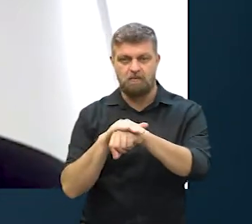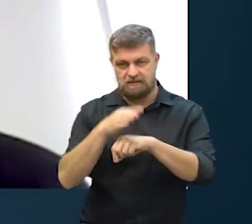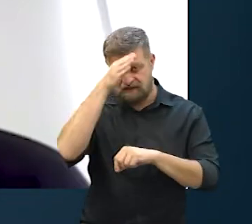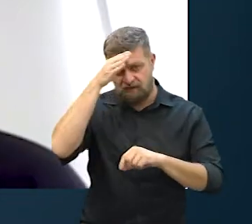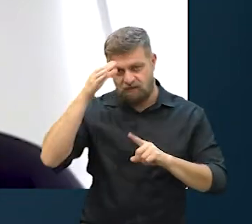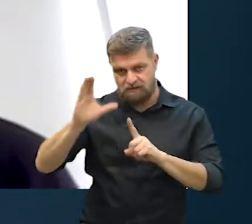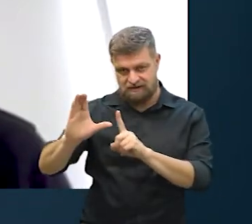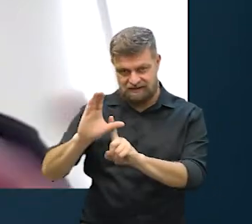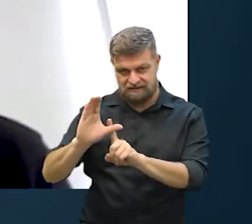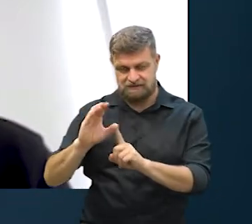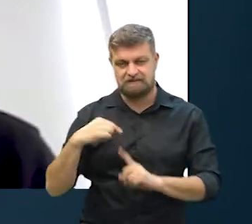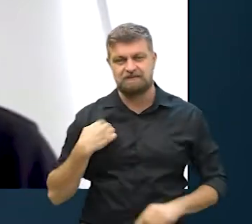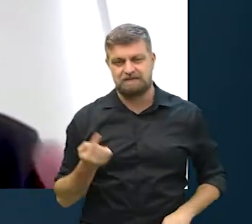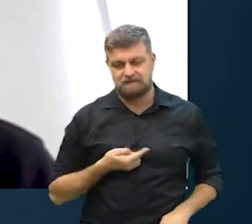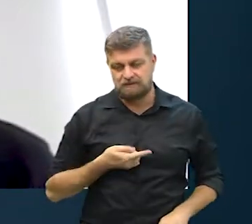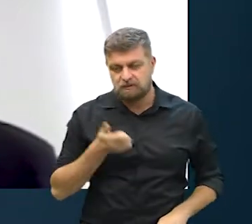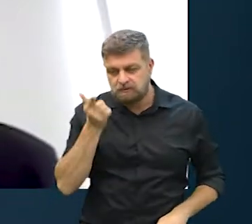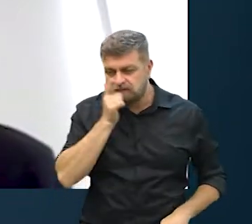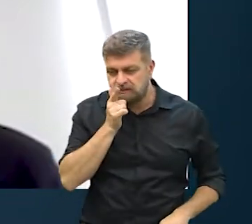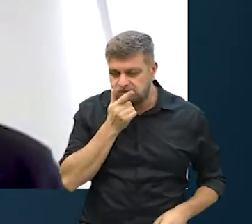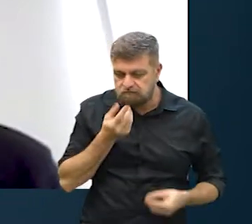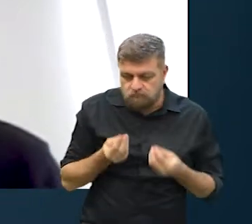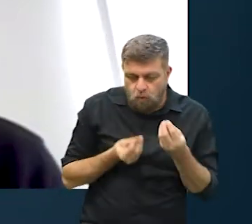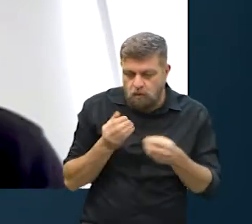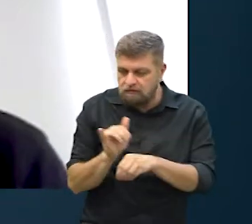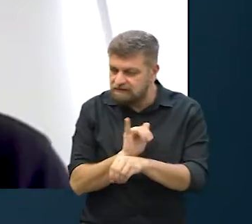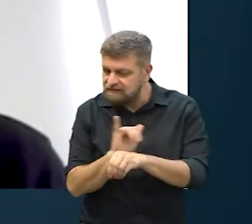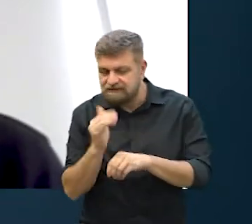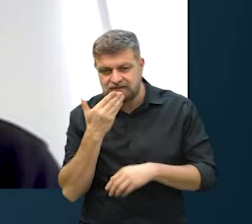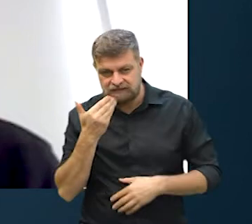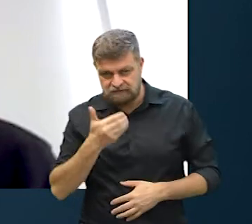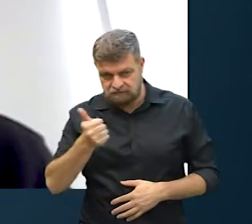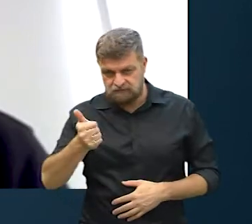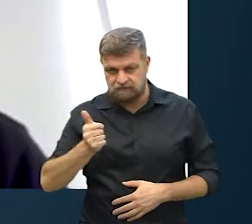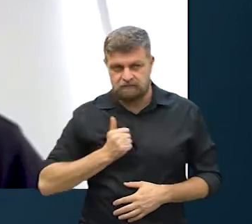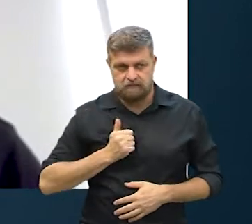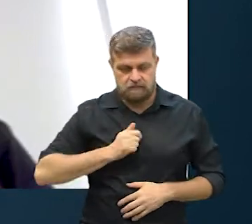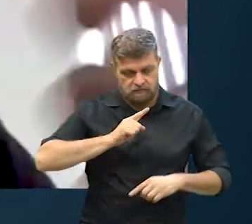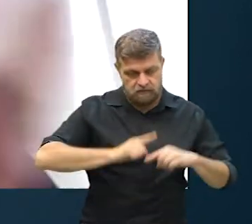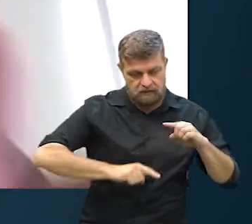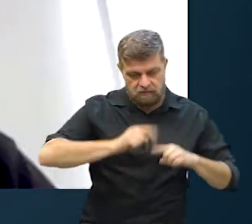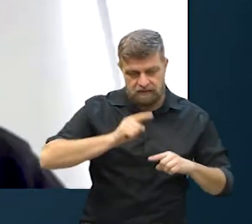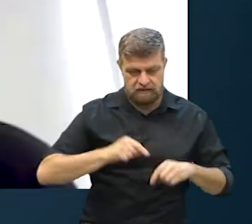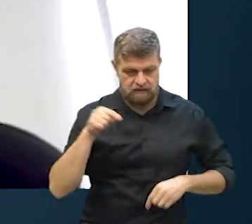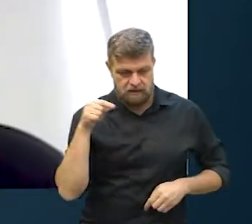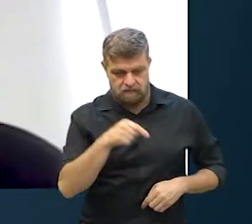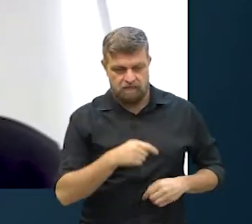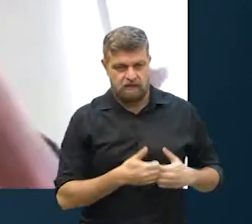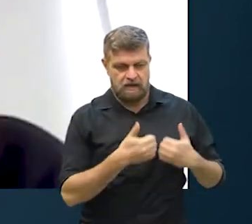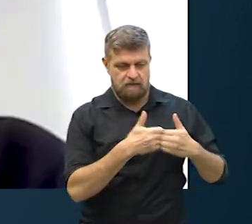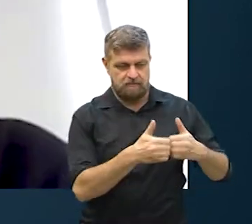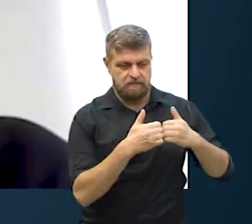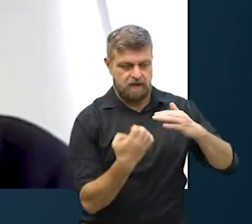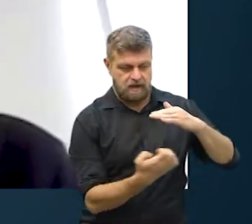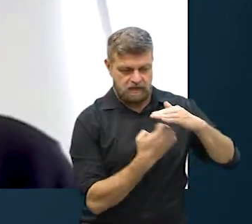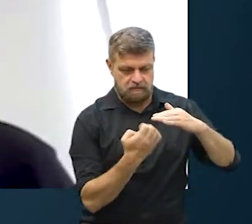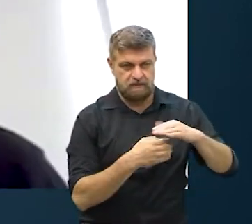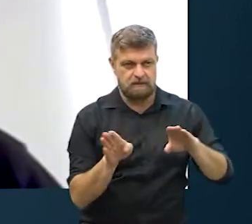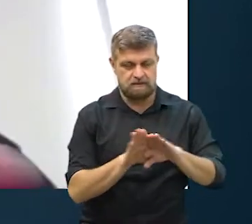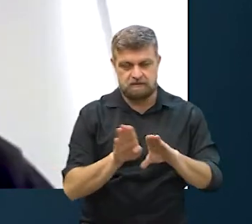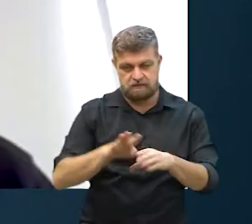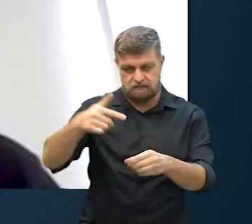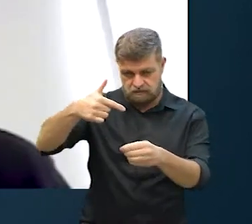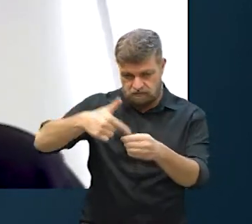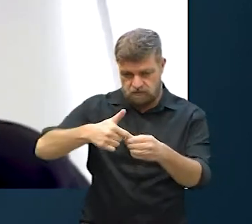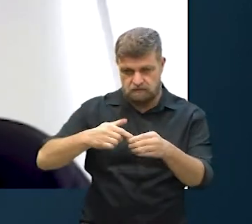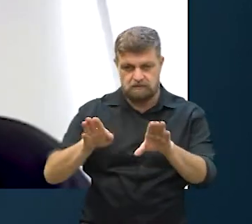cliente e tentar modelar qual seria a melhor solução. Então, a gente criou produtos para transportadora, produtos para posto, alguns